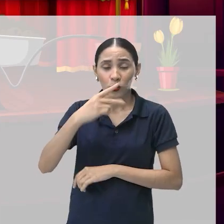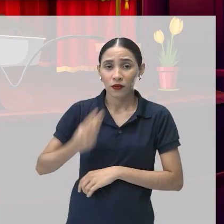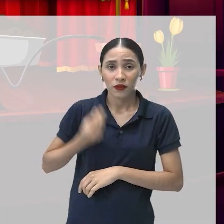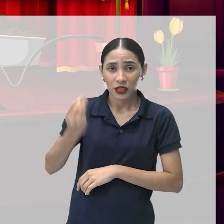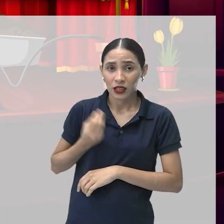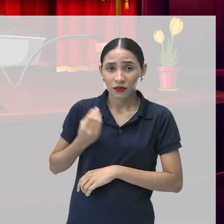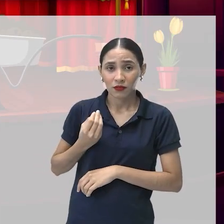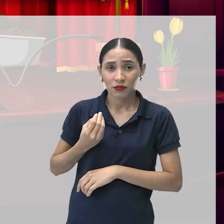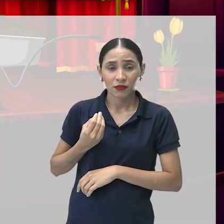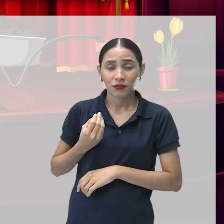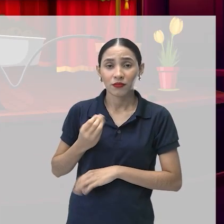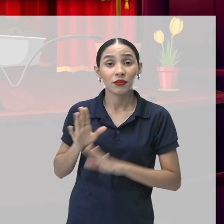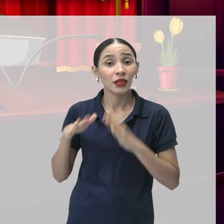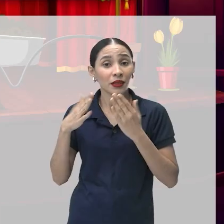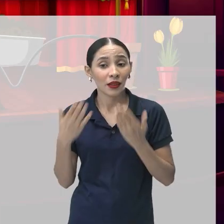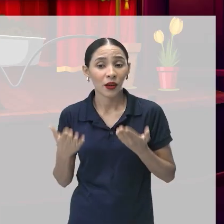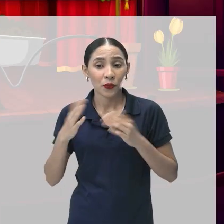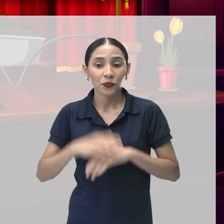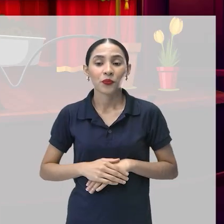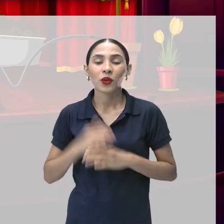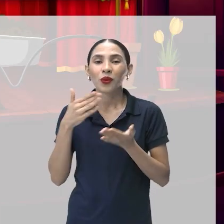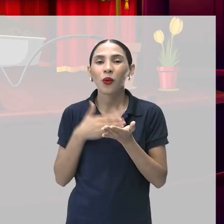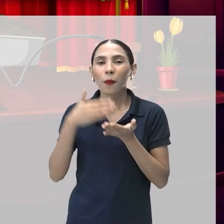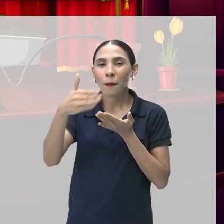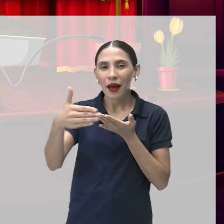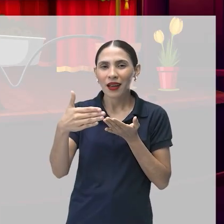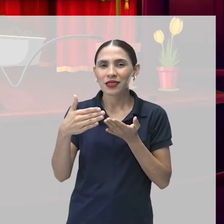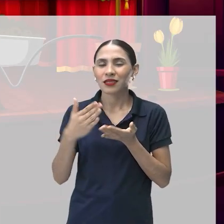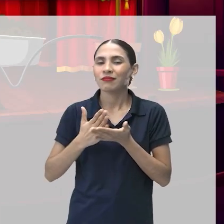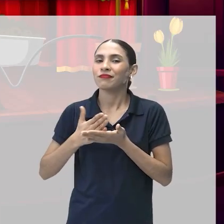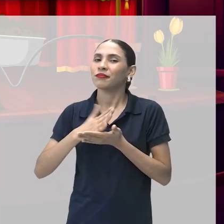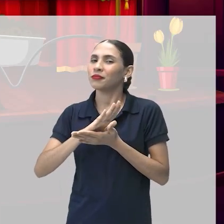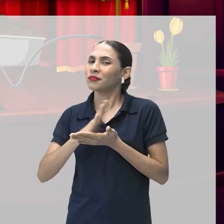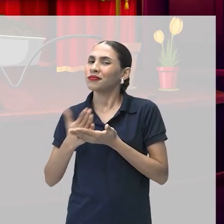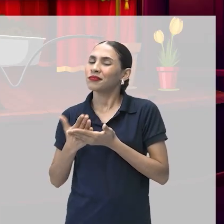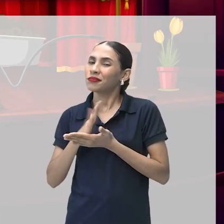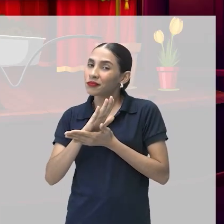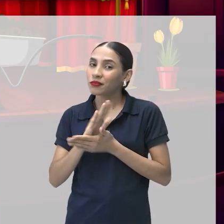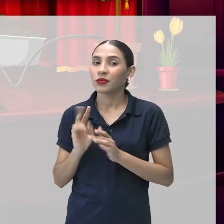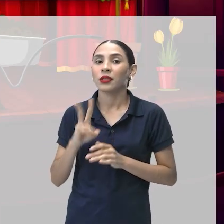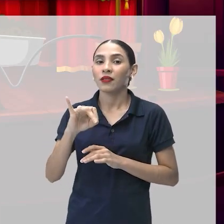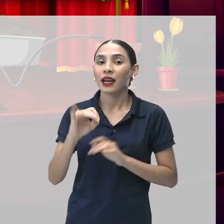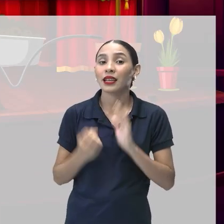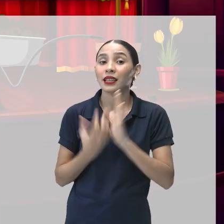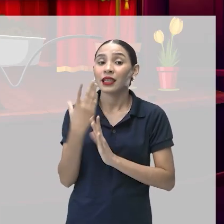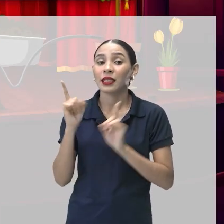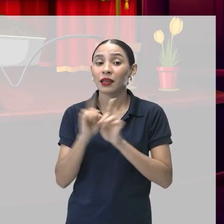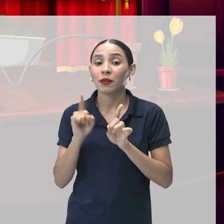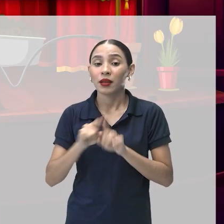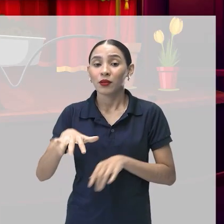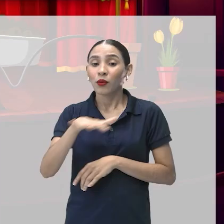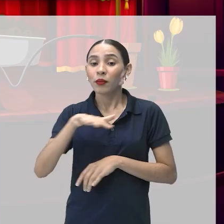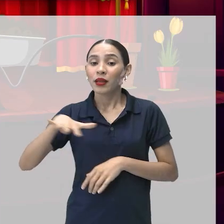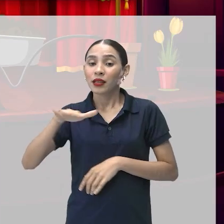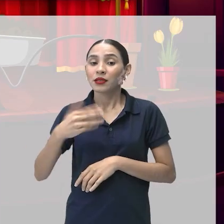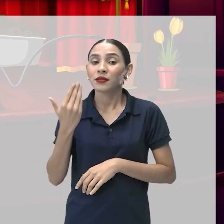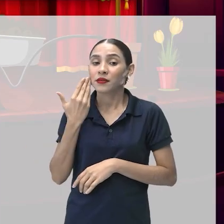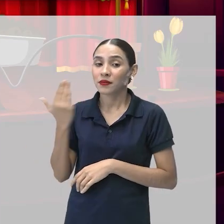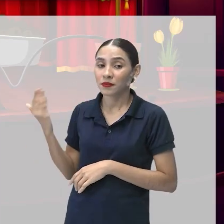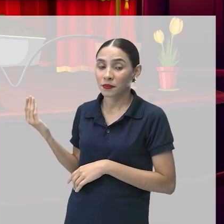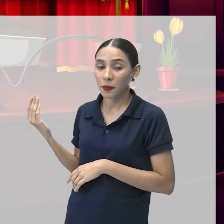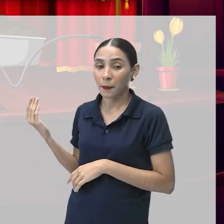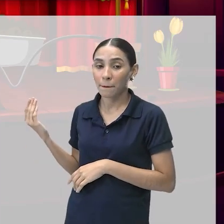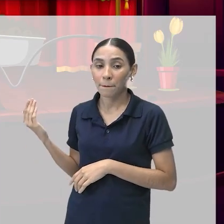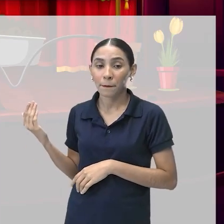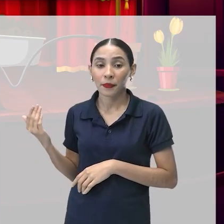proibir, certo? Então, ela começa a se incomodar. E isso vai sendo criado aqui no nosso ambiente. Trouxe para